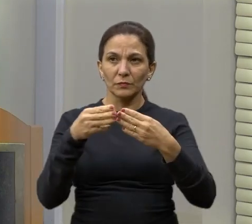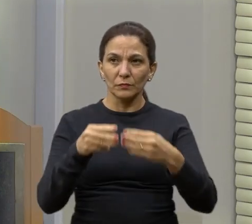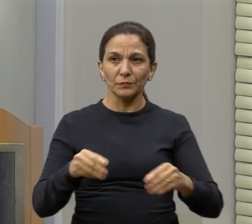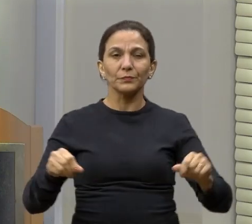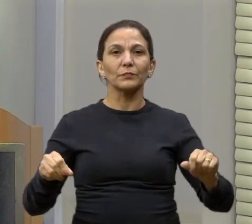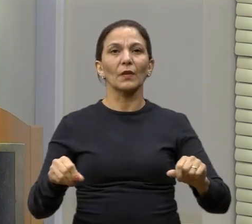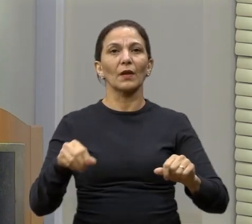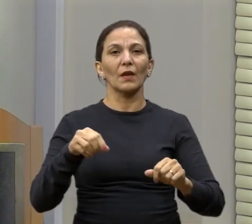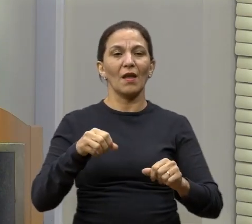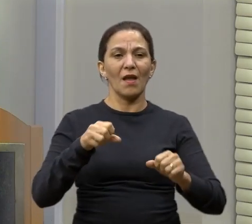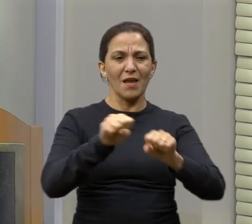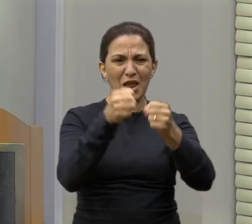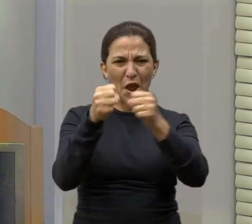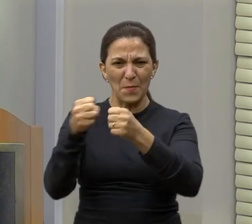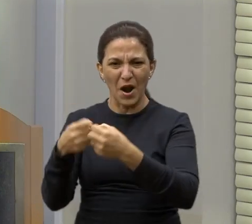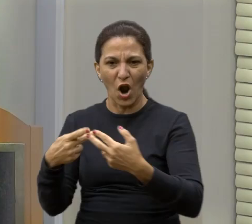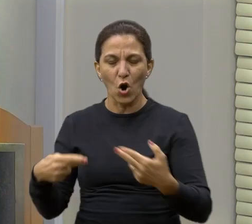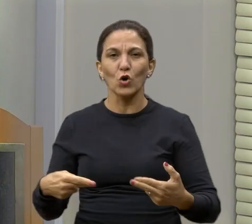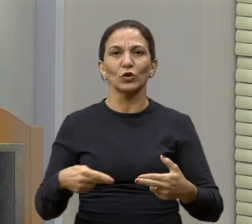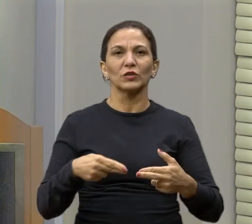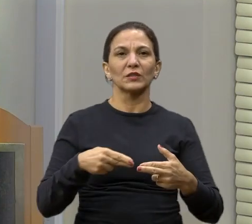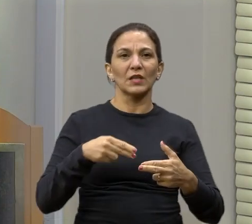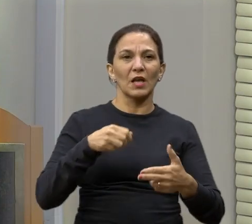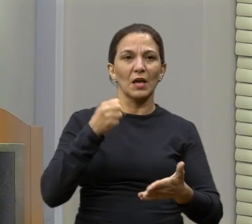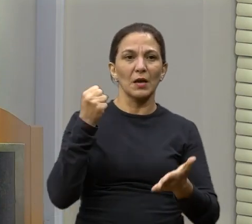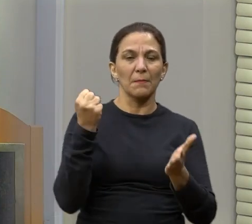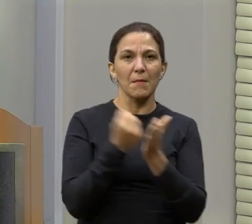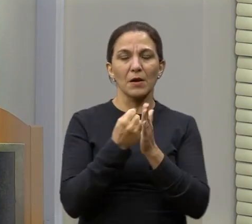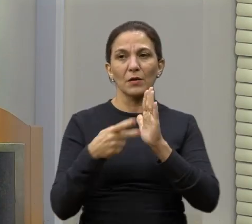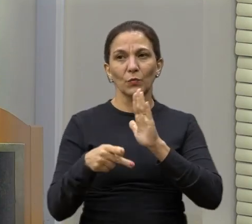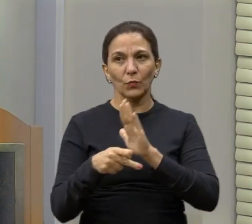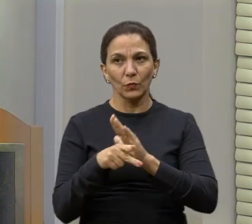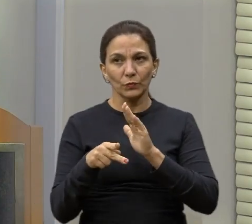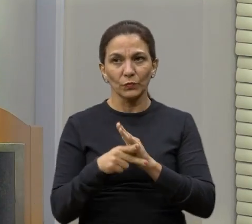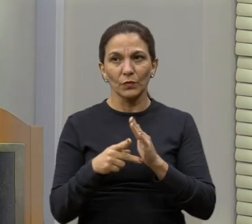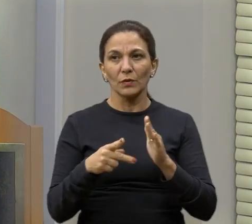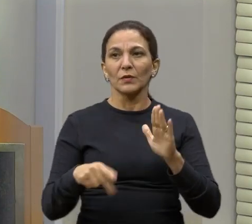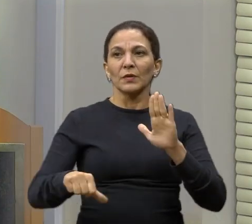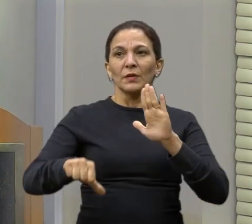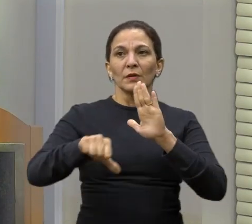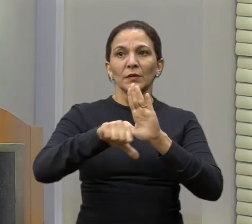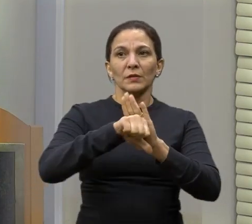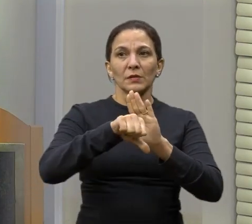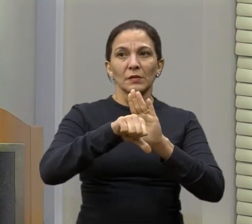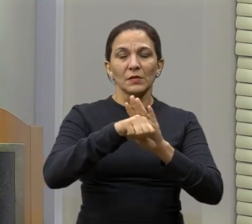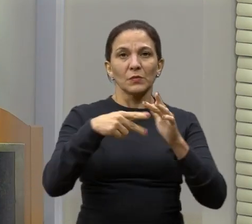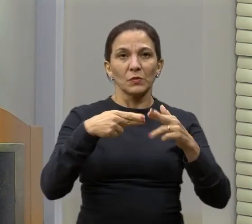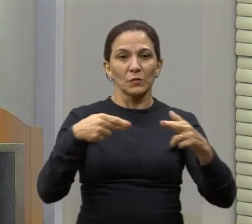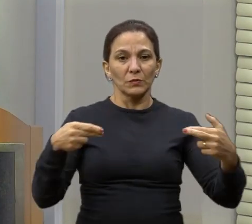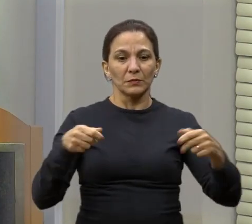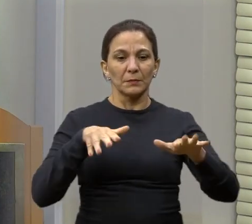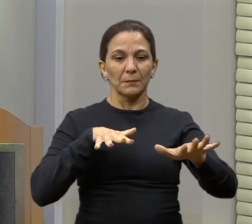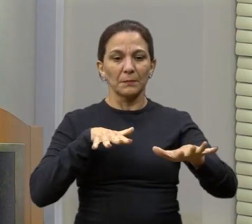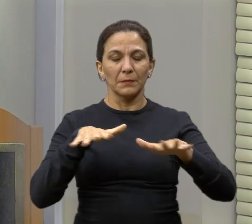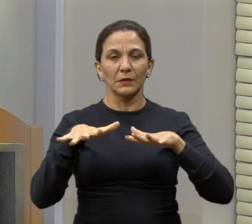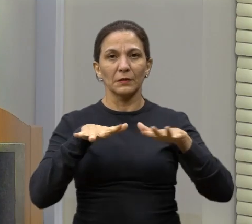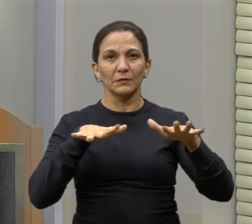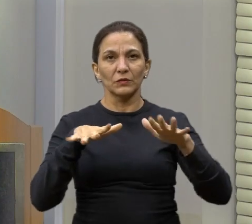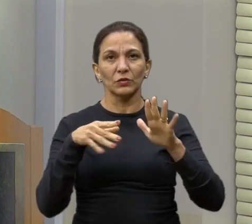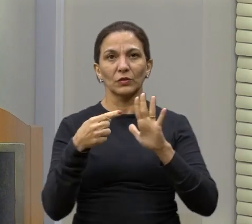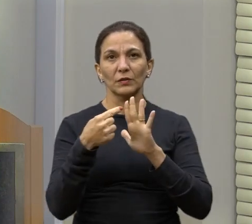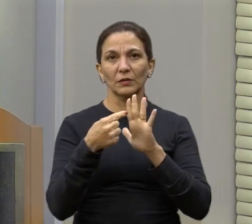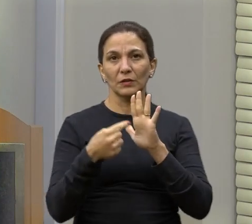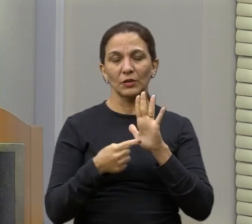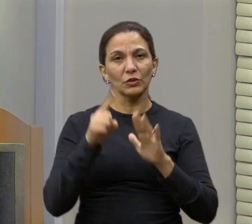deteriorização do patrimônio público tombado e associação criminosa porventura ocorridas em razão das manifestações